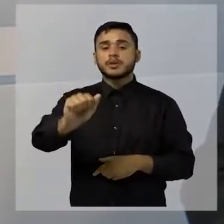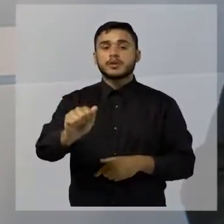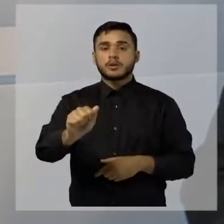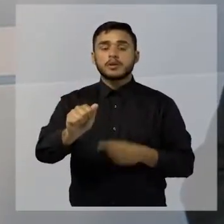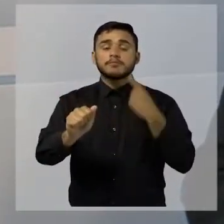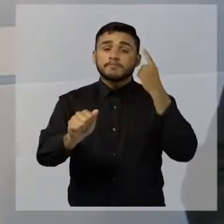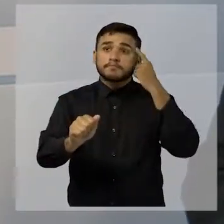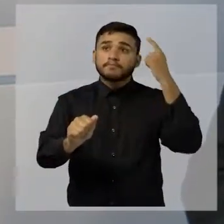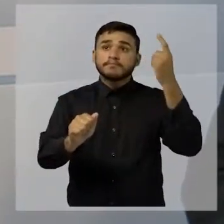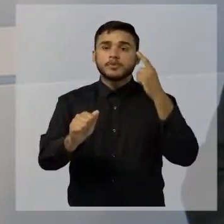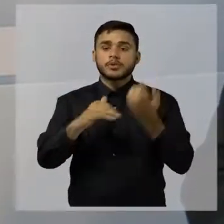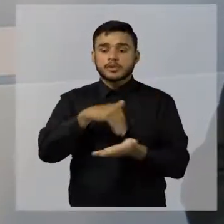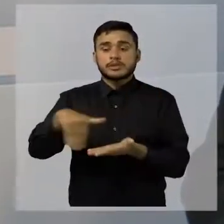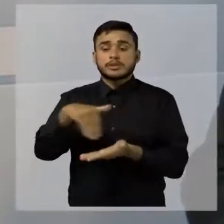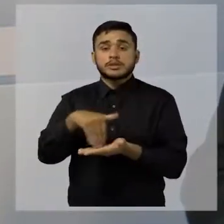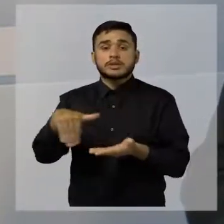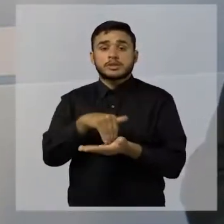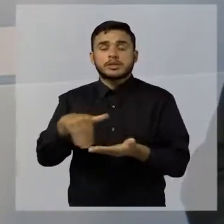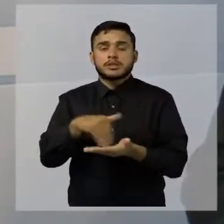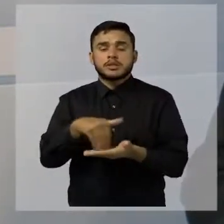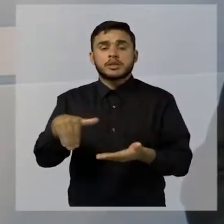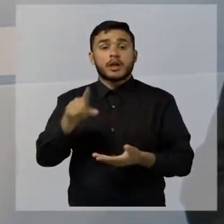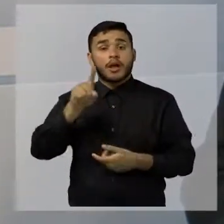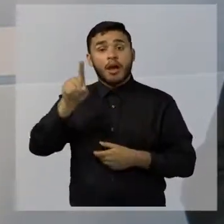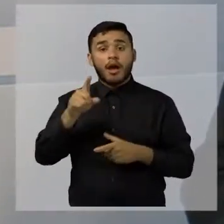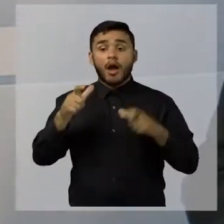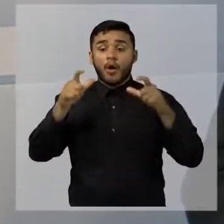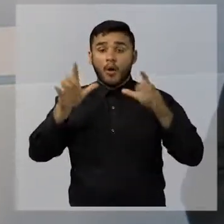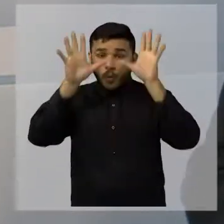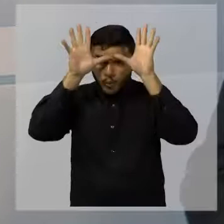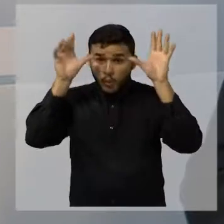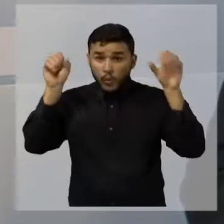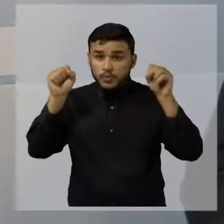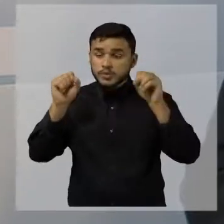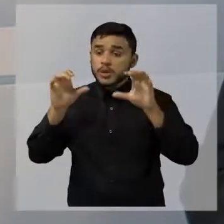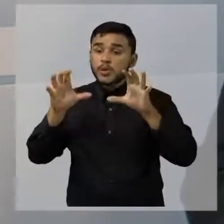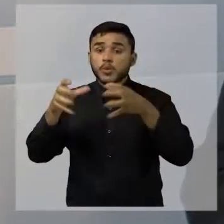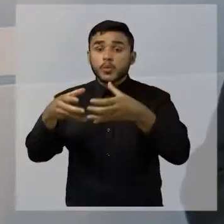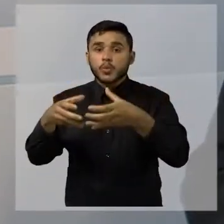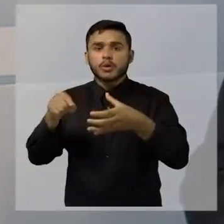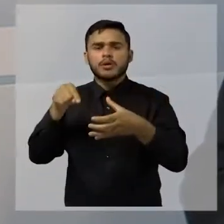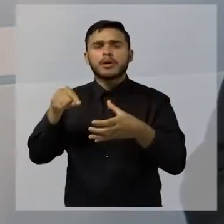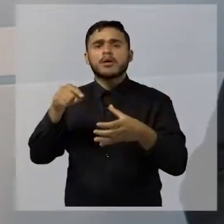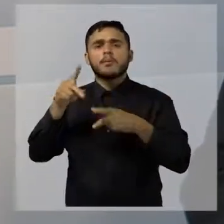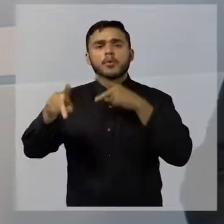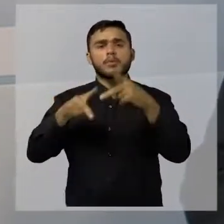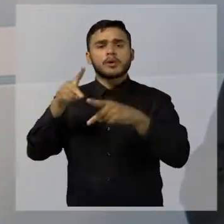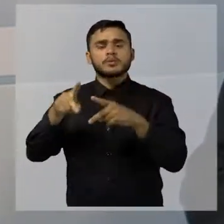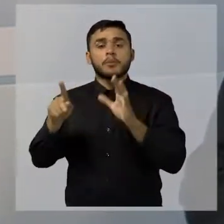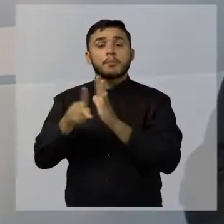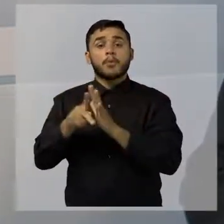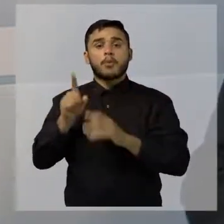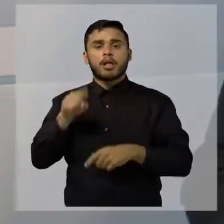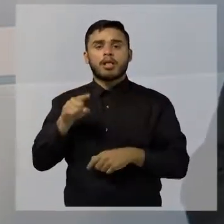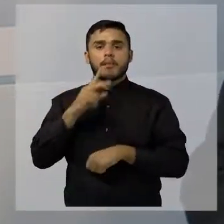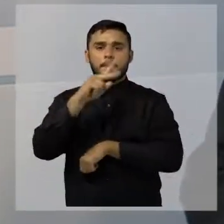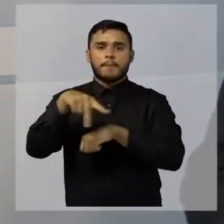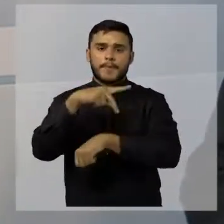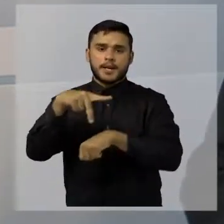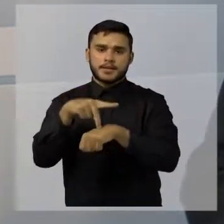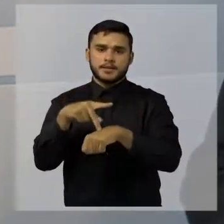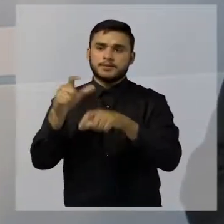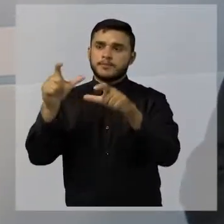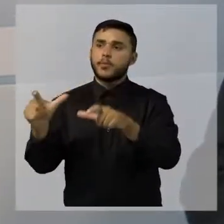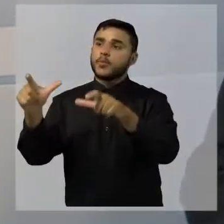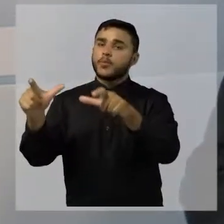praças, que são conselhos da própria comunidade, liderança comunitária, representantes das secretarias executivas, da Câmara Municipal, para que a gente